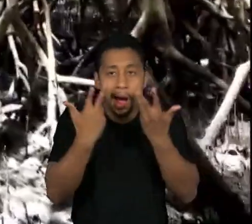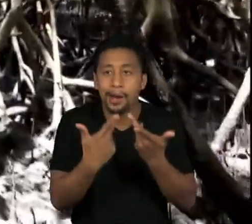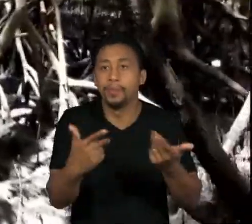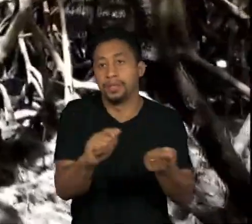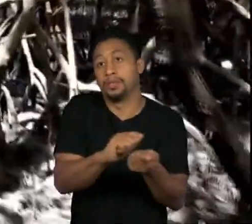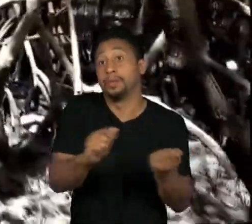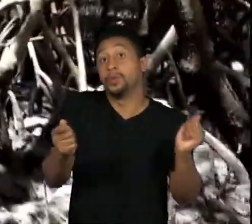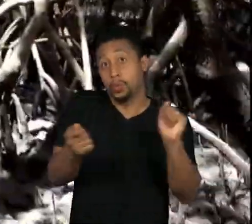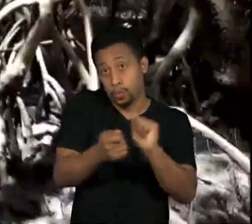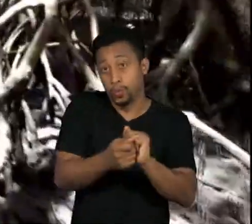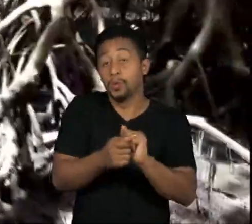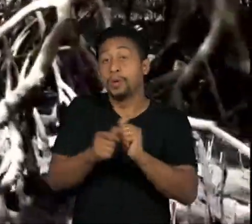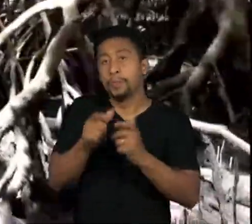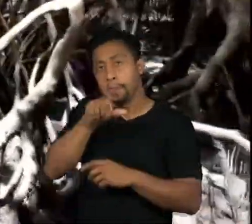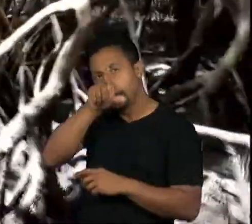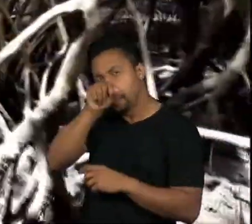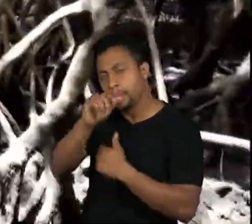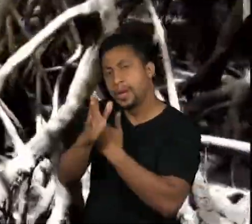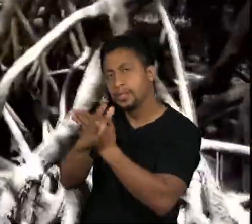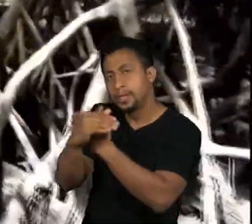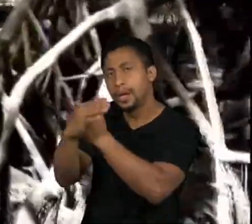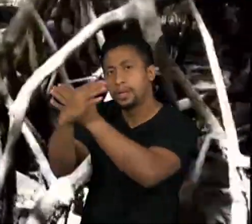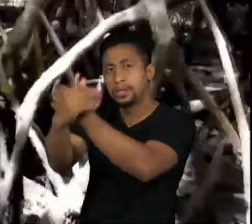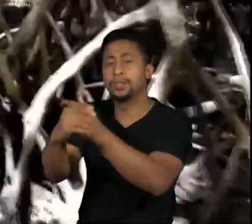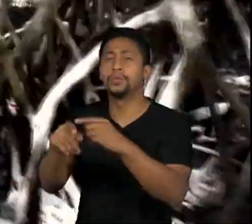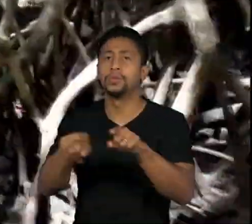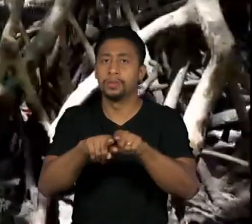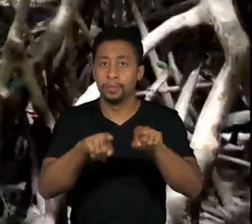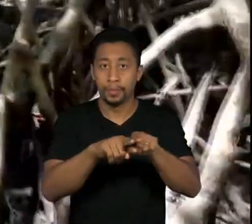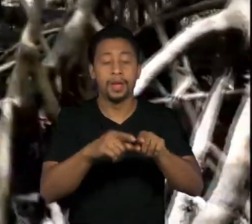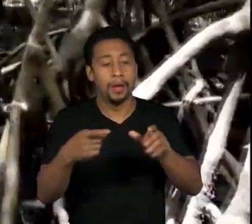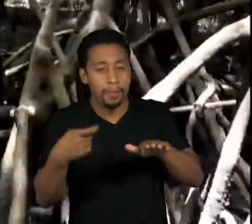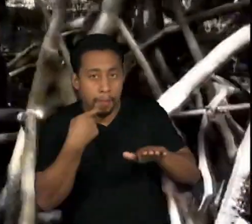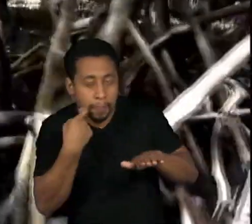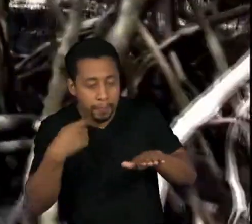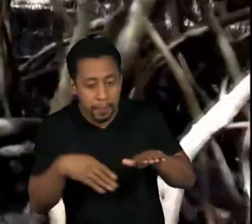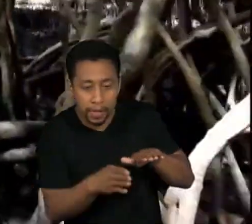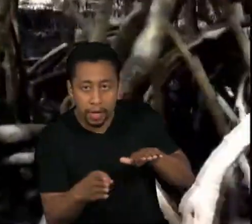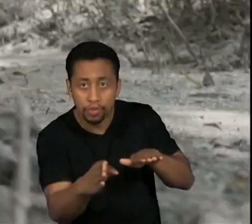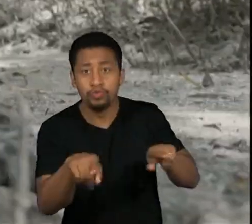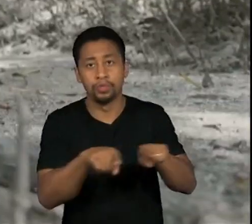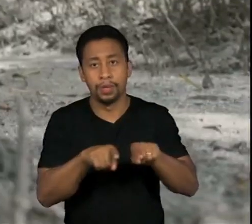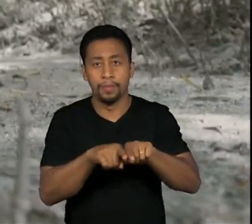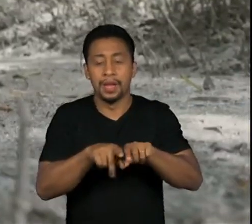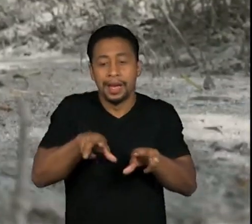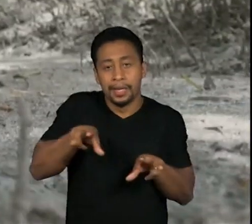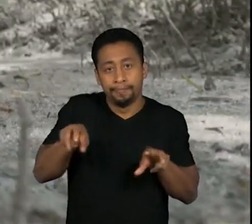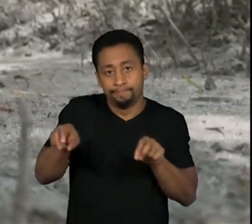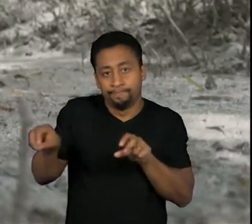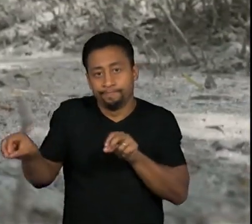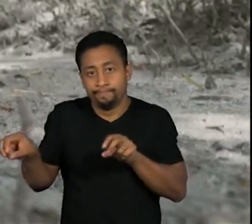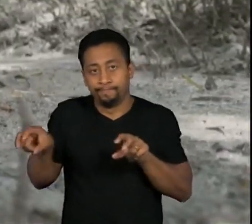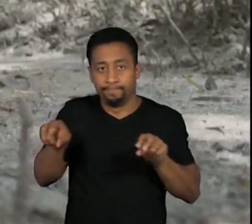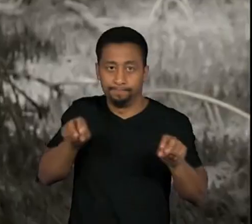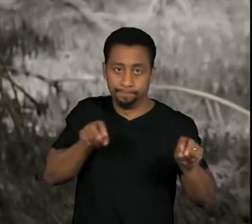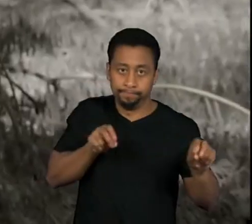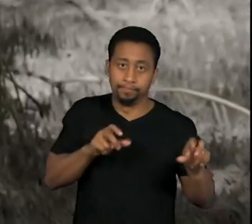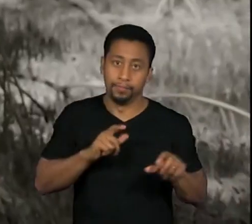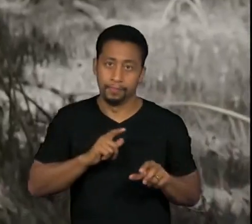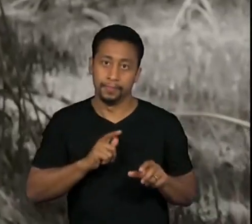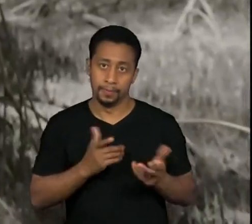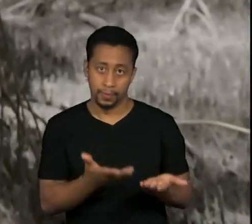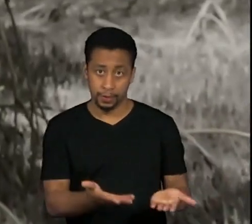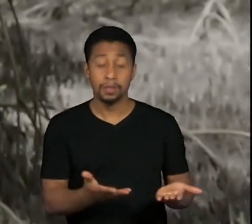de peixes, mariscos e crustáceos, fonte de renda das comunidades locais. Entre os países